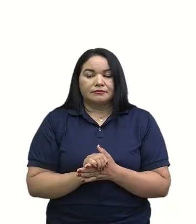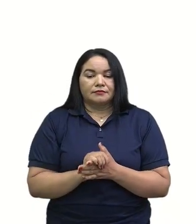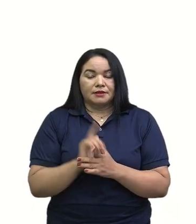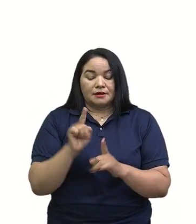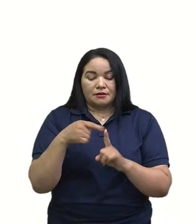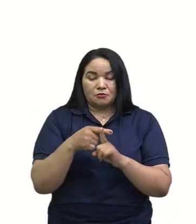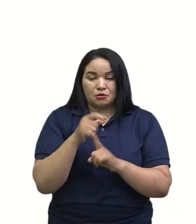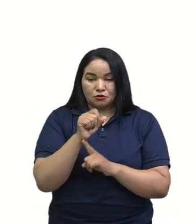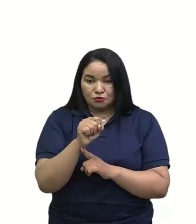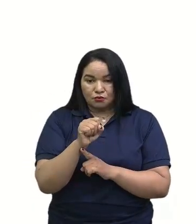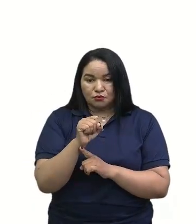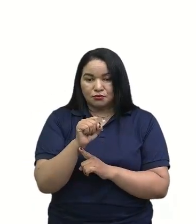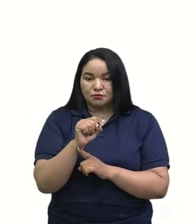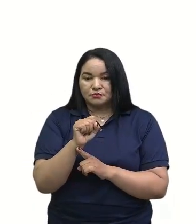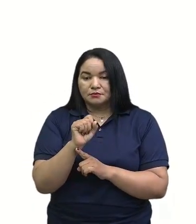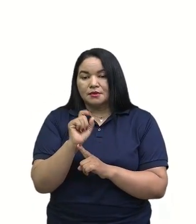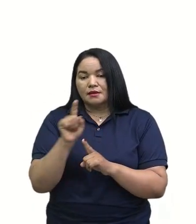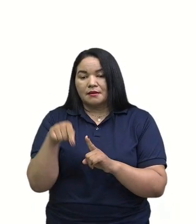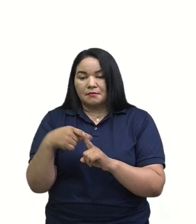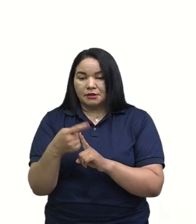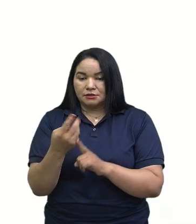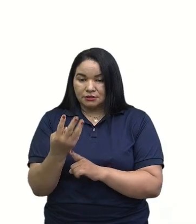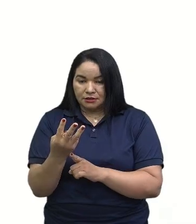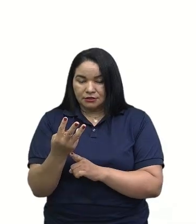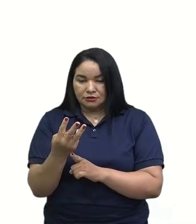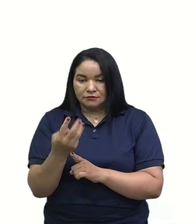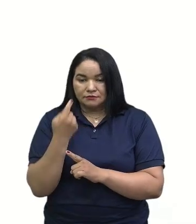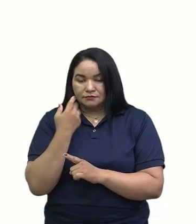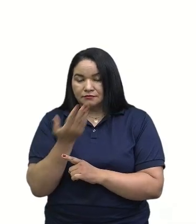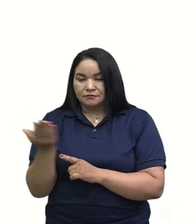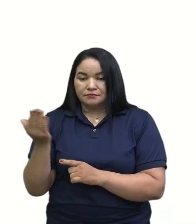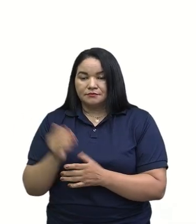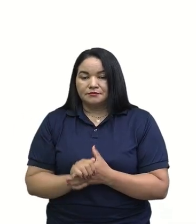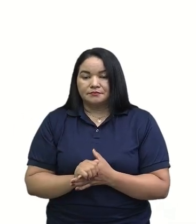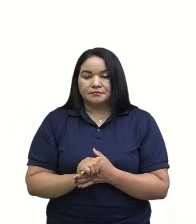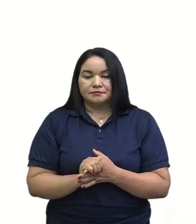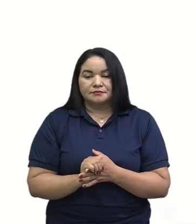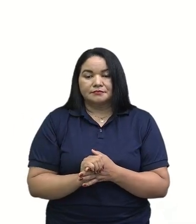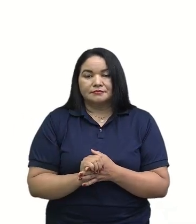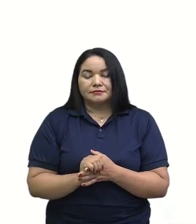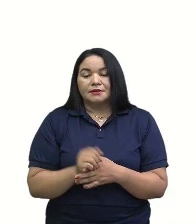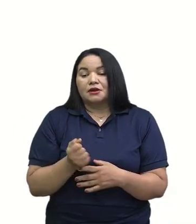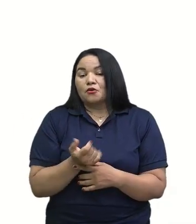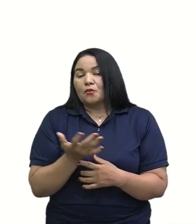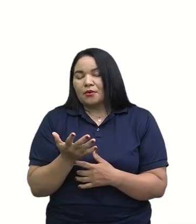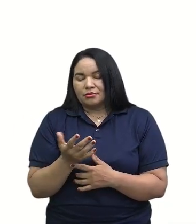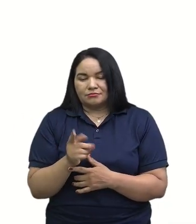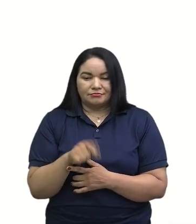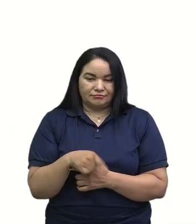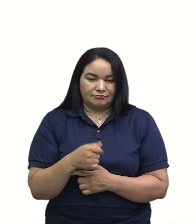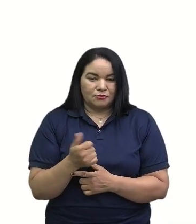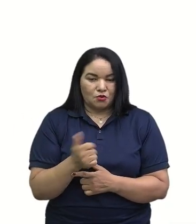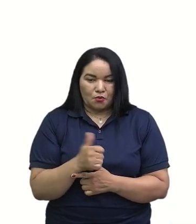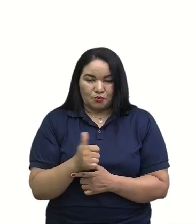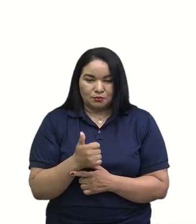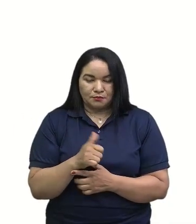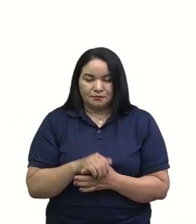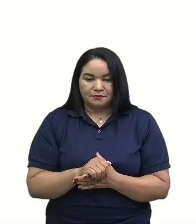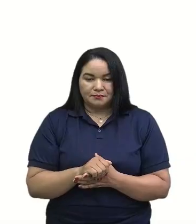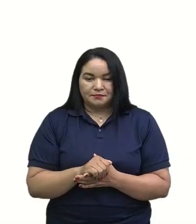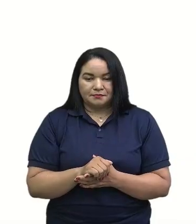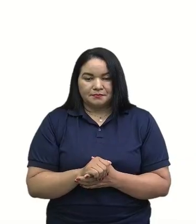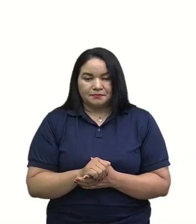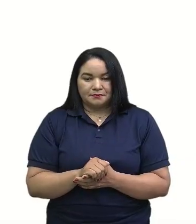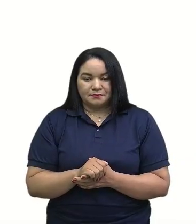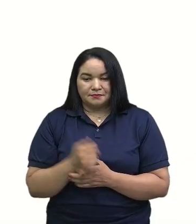mais 8, mais 3, certo? E 8 mais 3 é 11. Então, 13